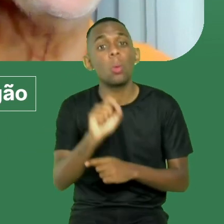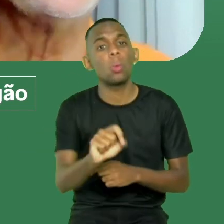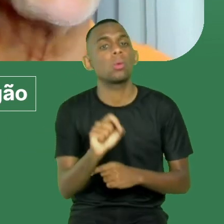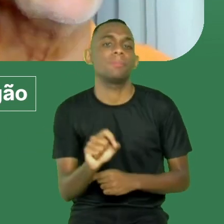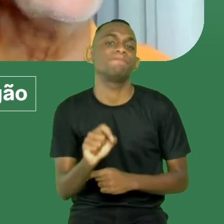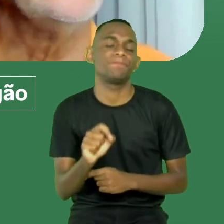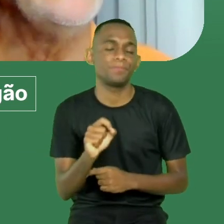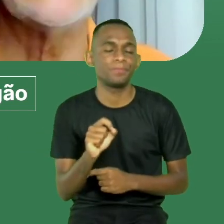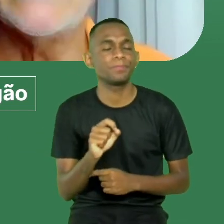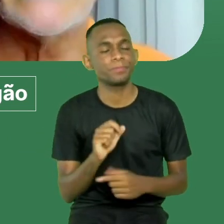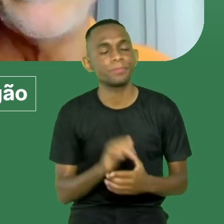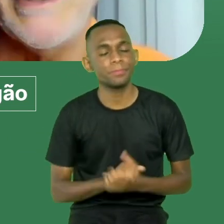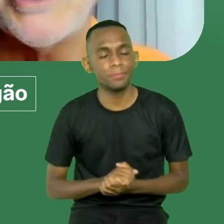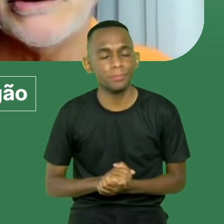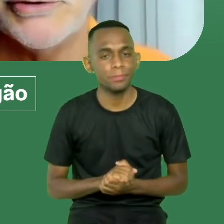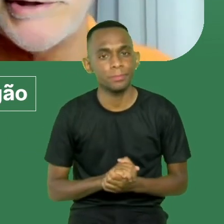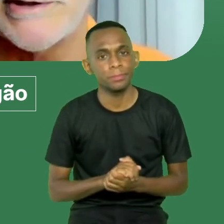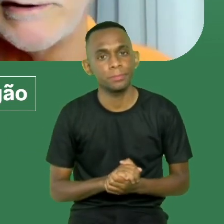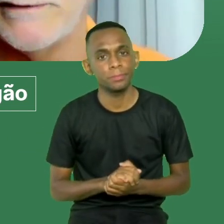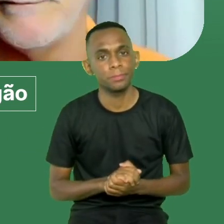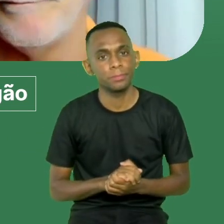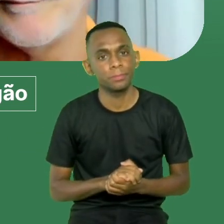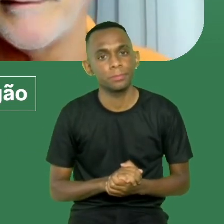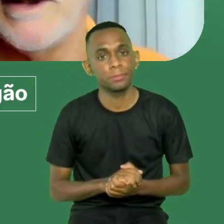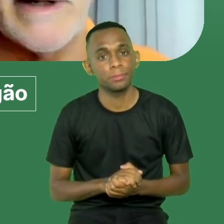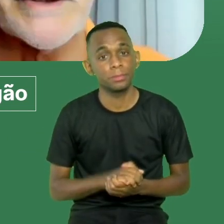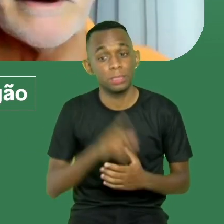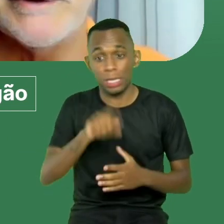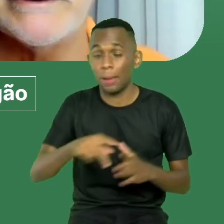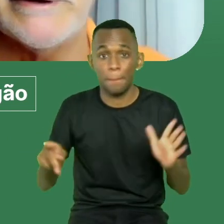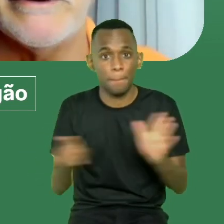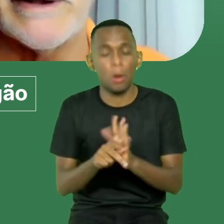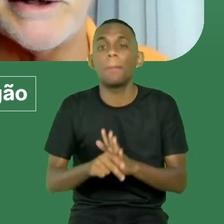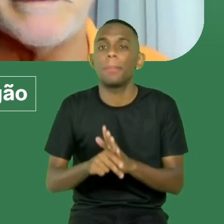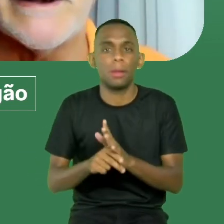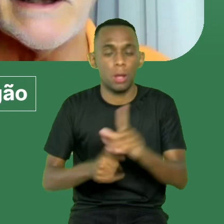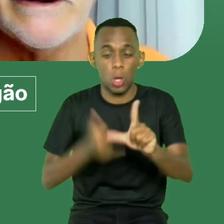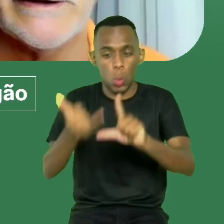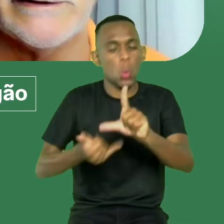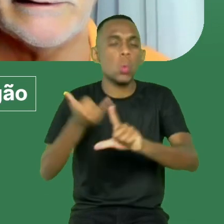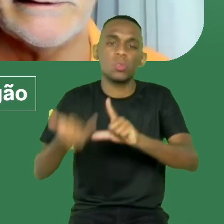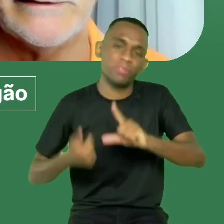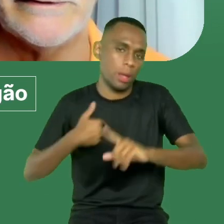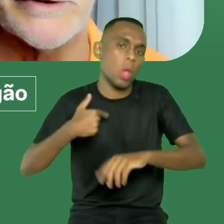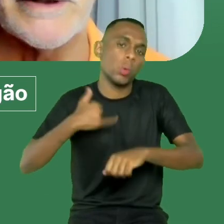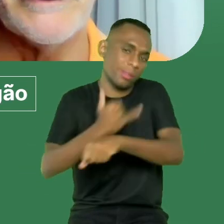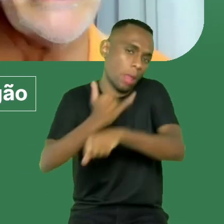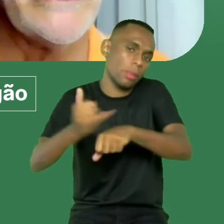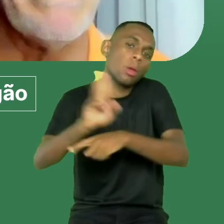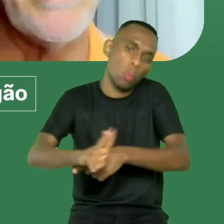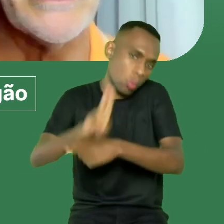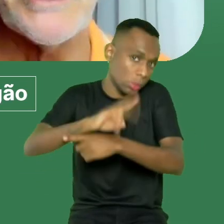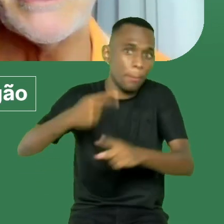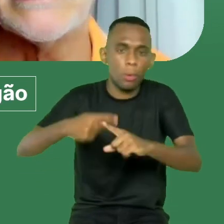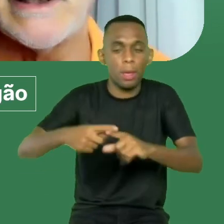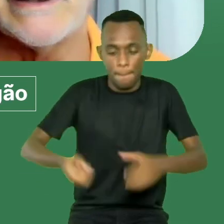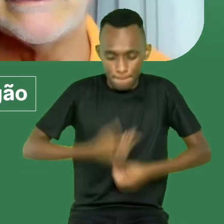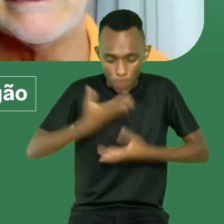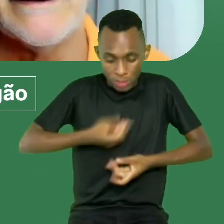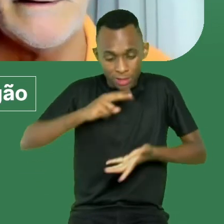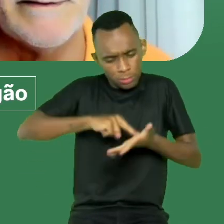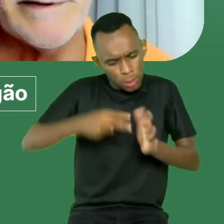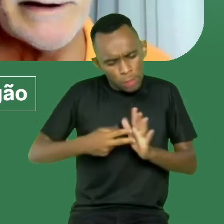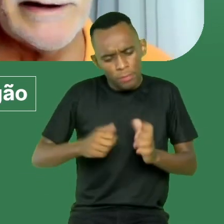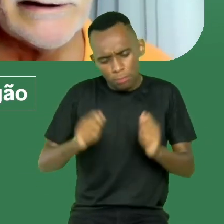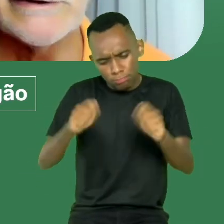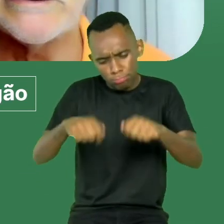é essencialmente lúdica. Eu acho que a poesia é uma grande brincadeira. Eu acho que a poesia é uma porta de